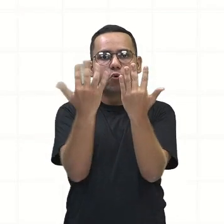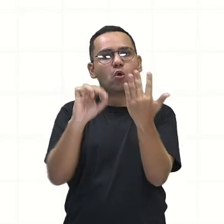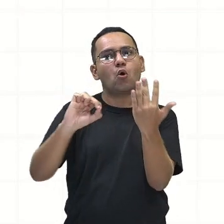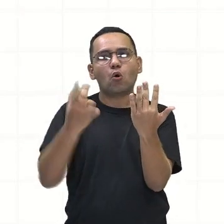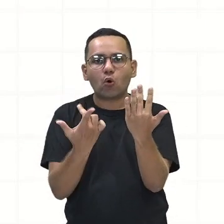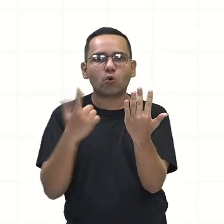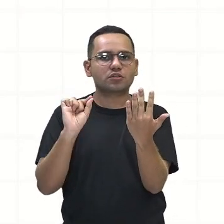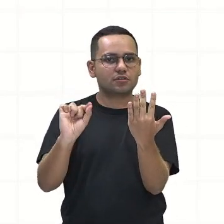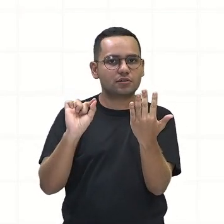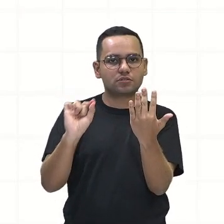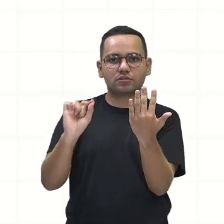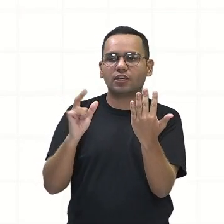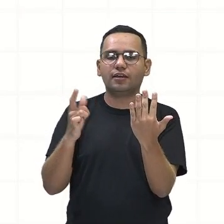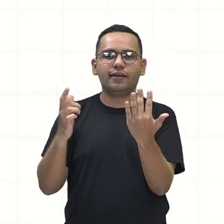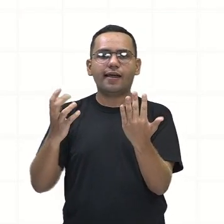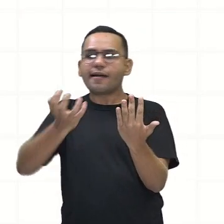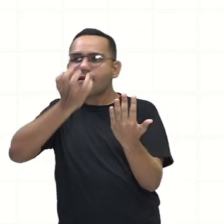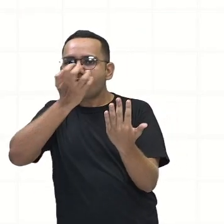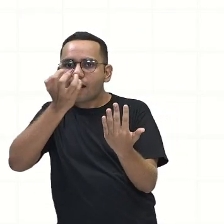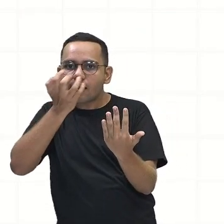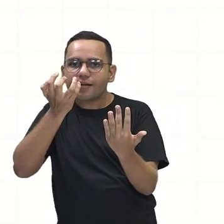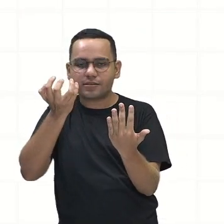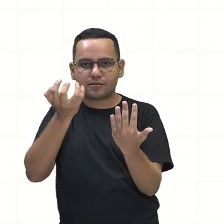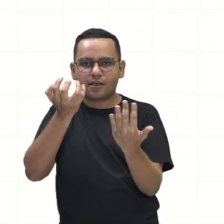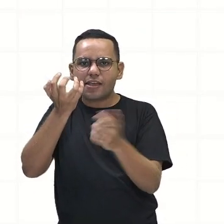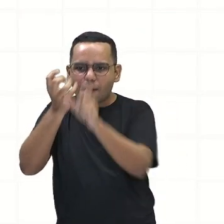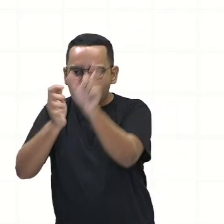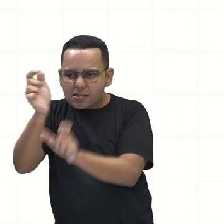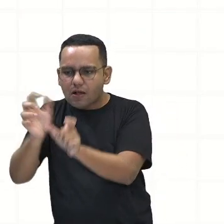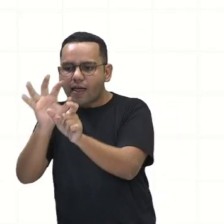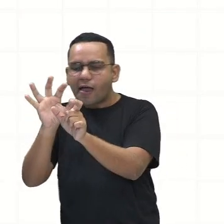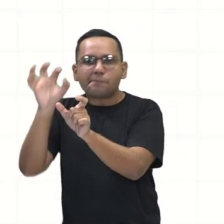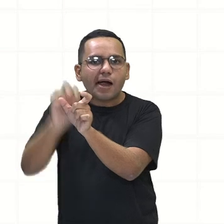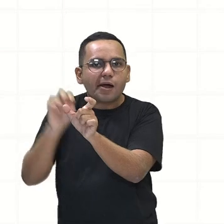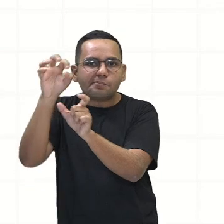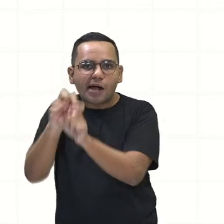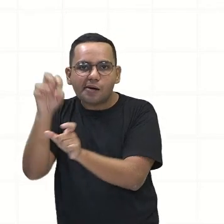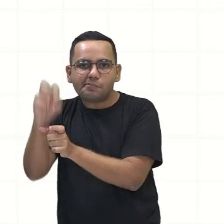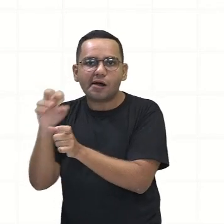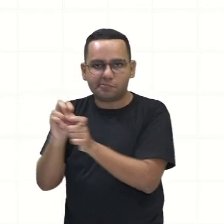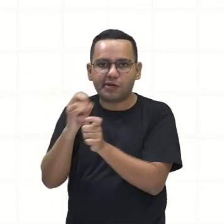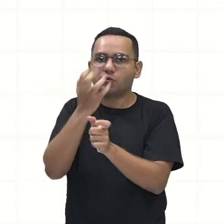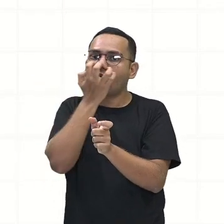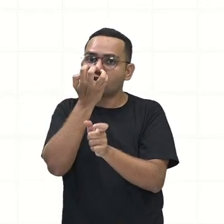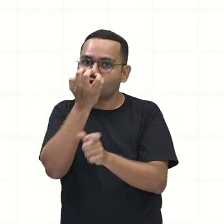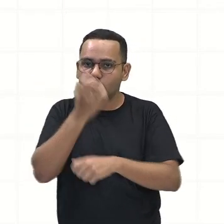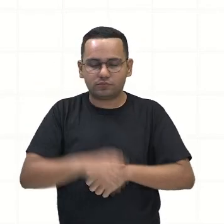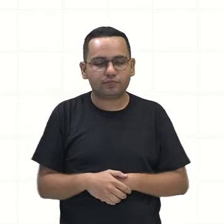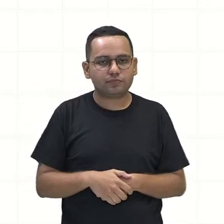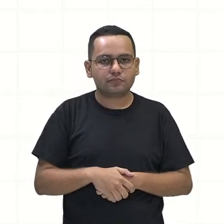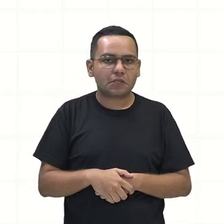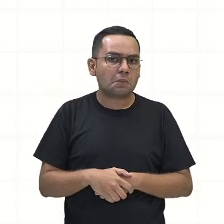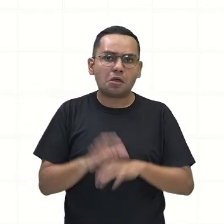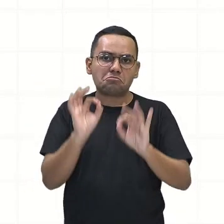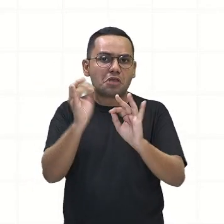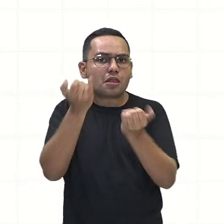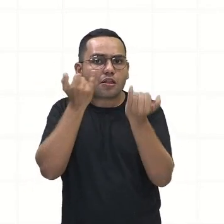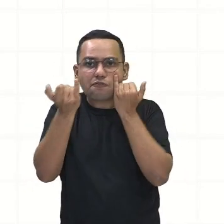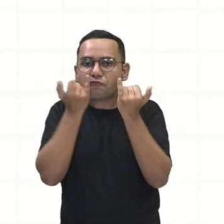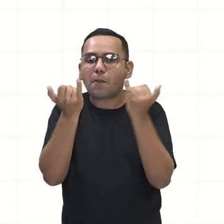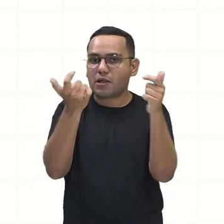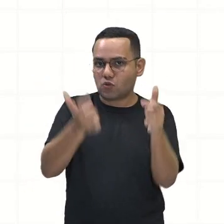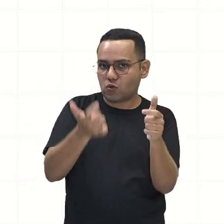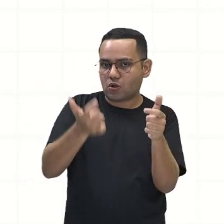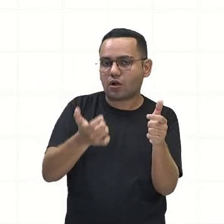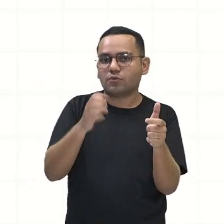cães, que acabava ali comendo essas pessoas que não davam as informações que Gonzalo Pizarro pedia. E que informações